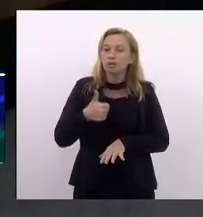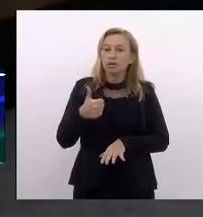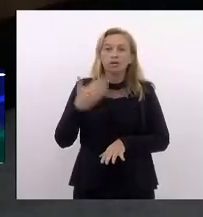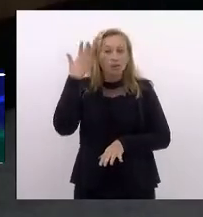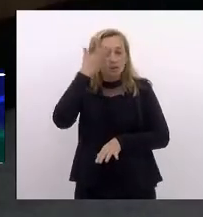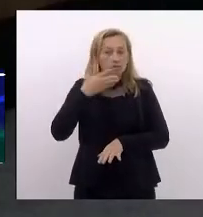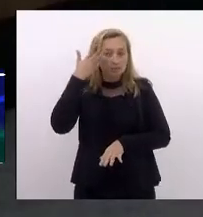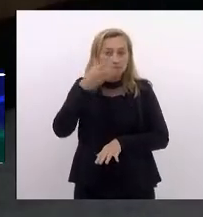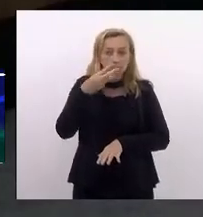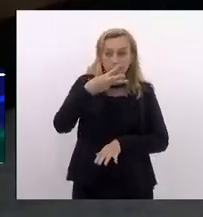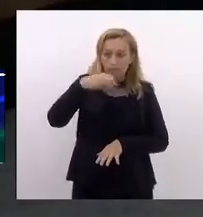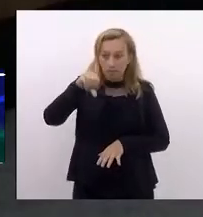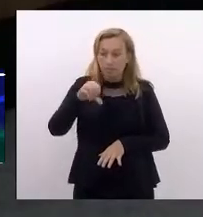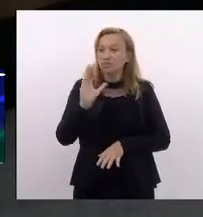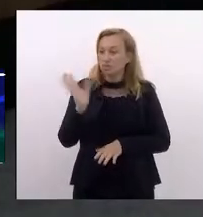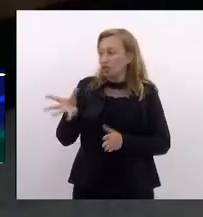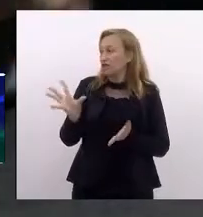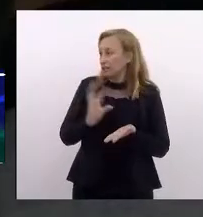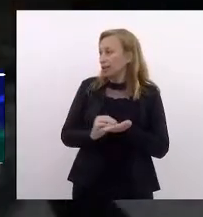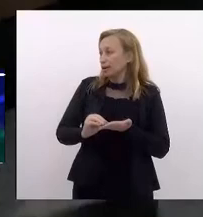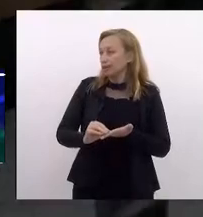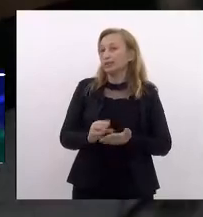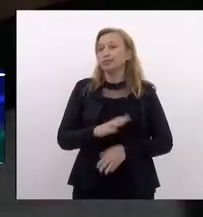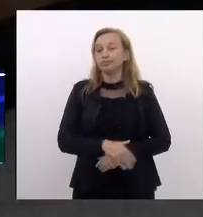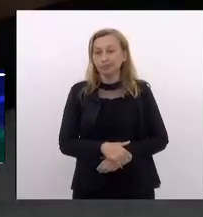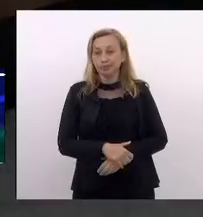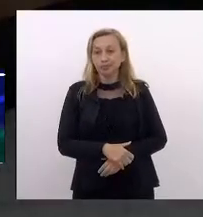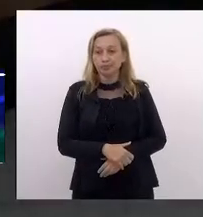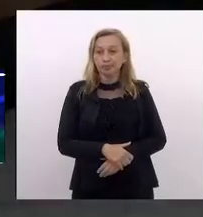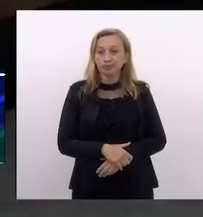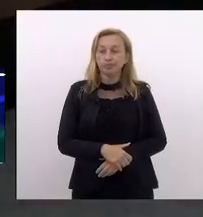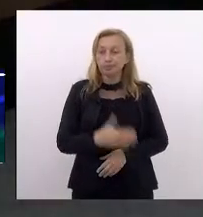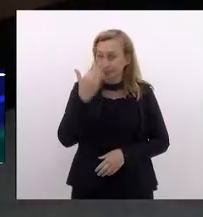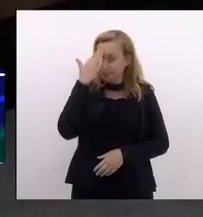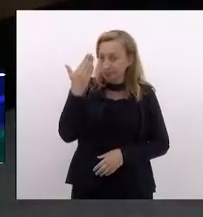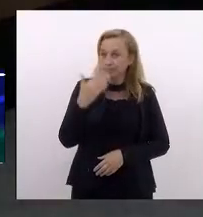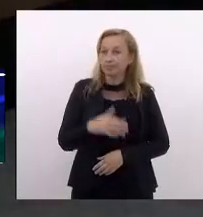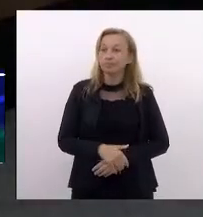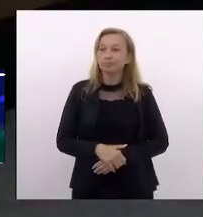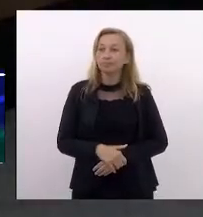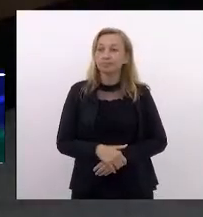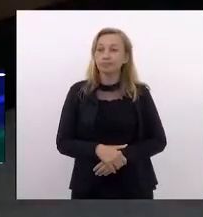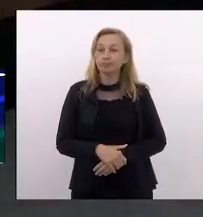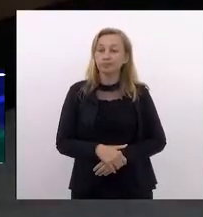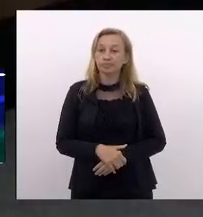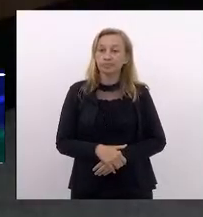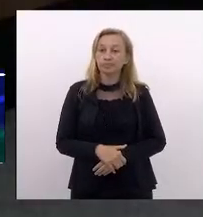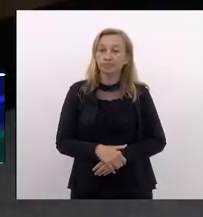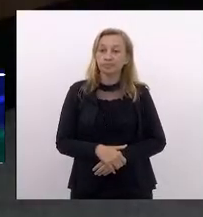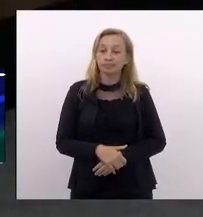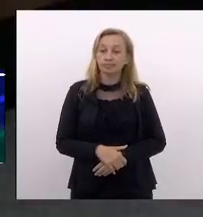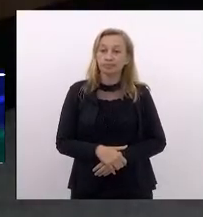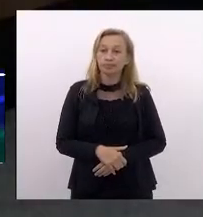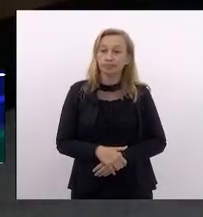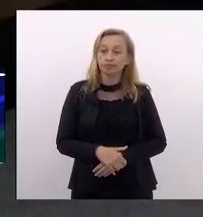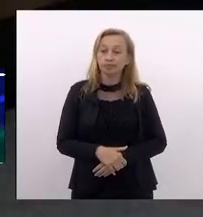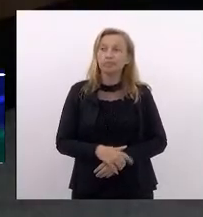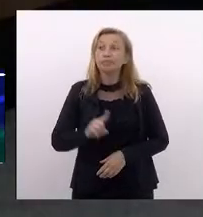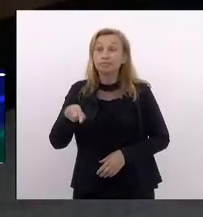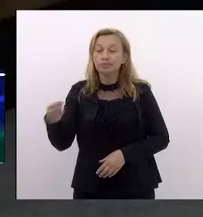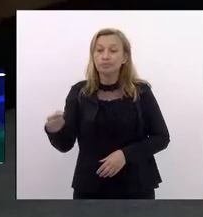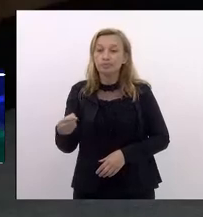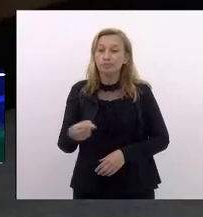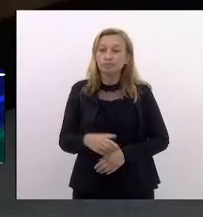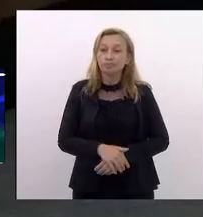sobre a mensagem 39 de na pauta a que chegou uma nova Muito obrigado já e só estará na pauta muito obrigada o